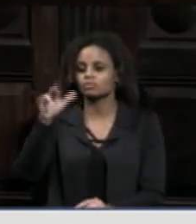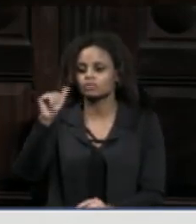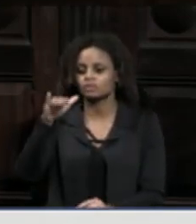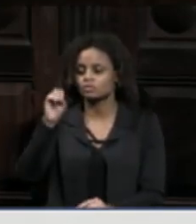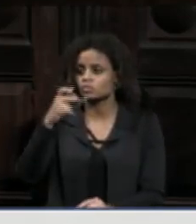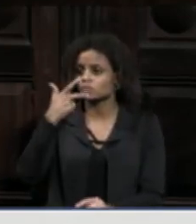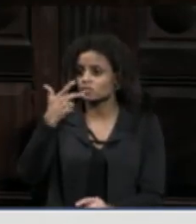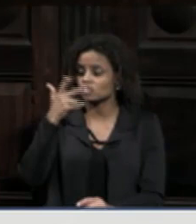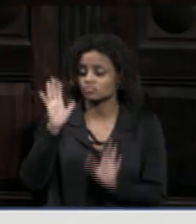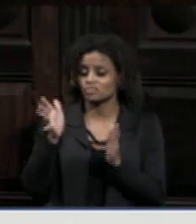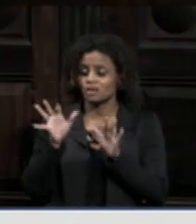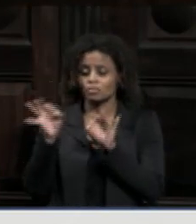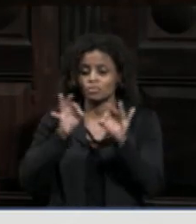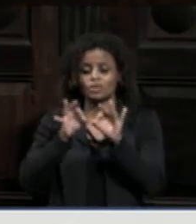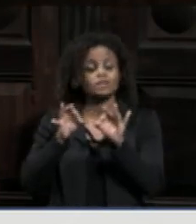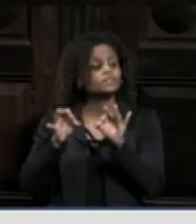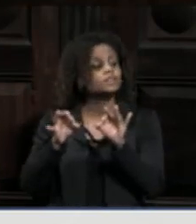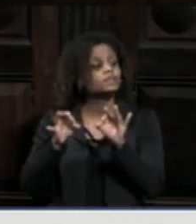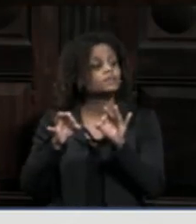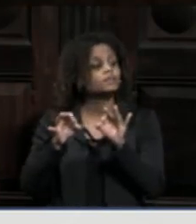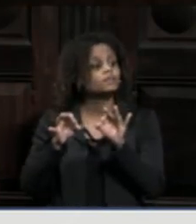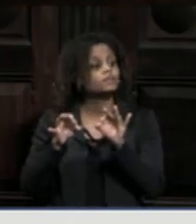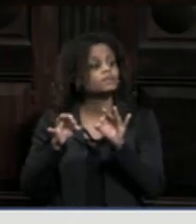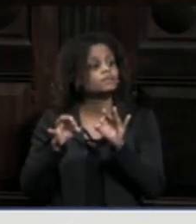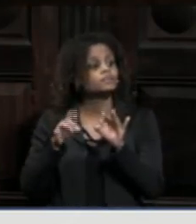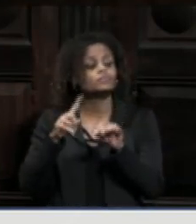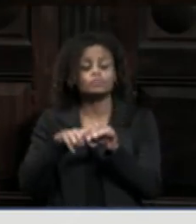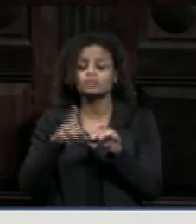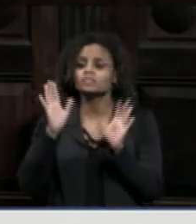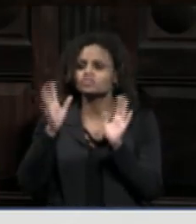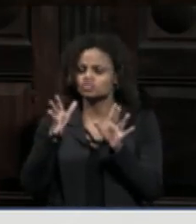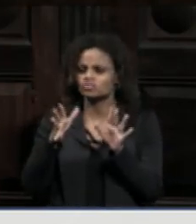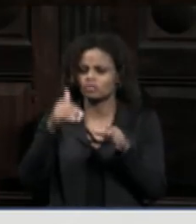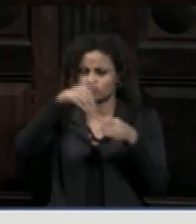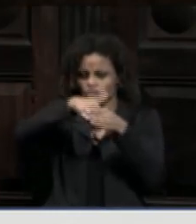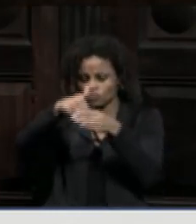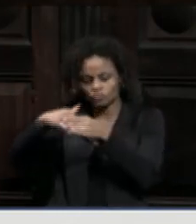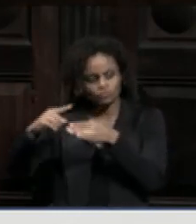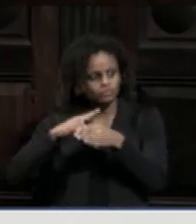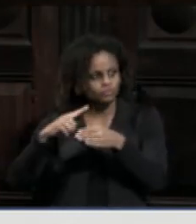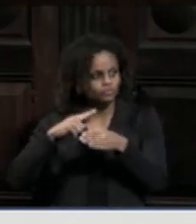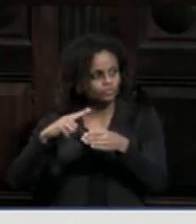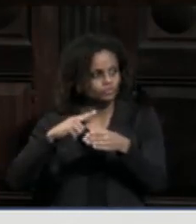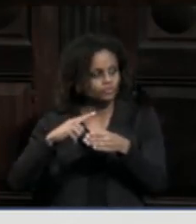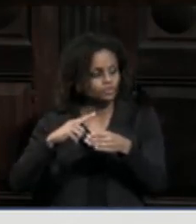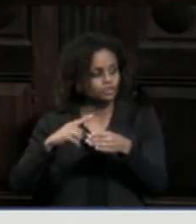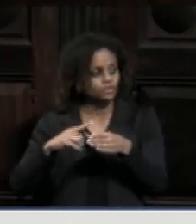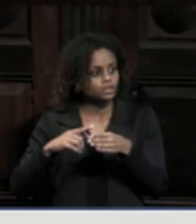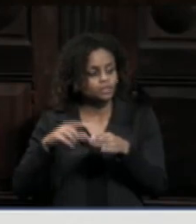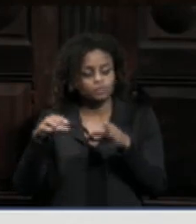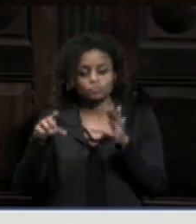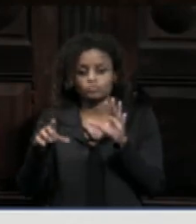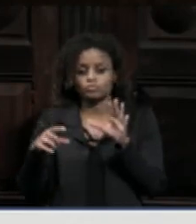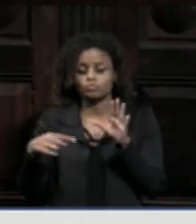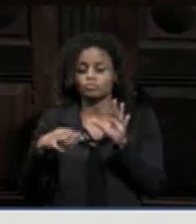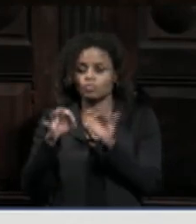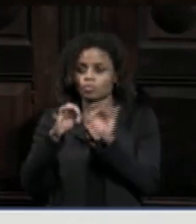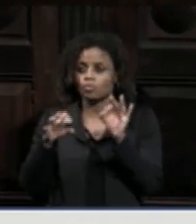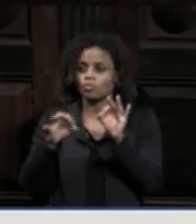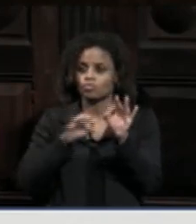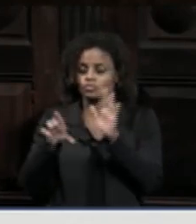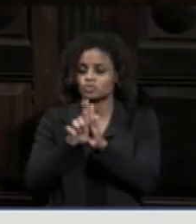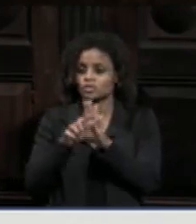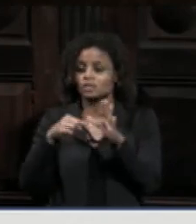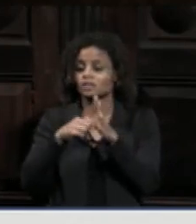que completa a votação que a Alerj já fez em projeto anterior, que já é lei, em relação ao passe livre